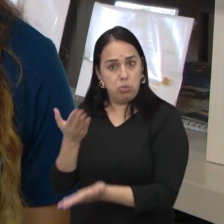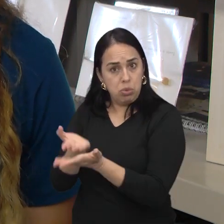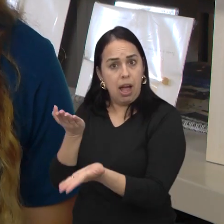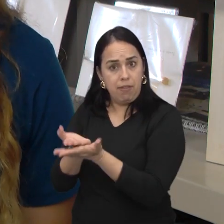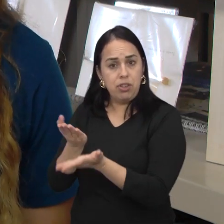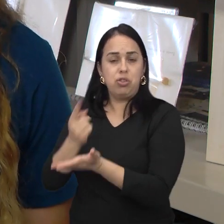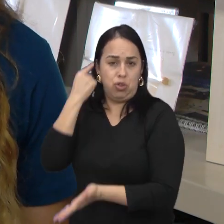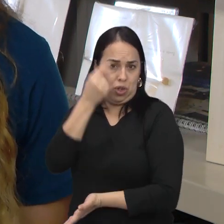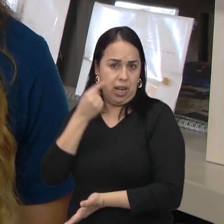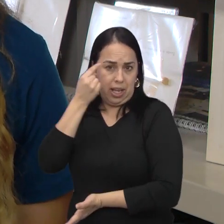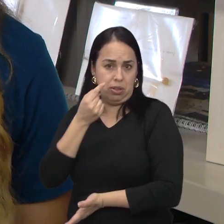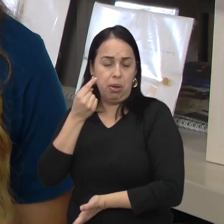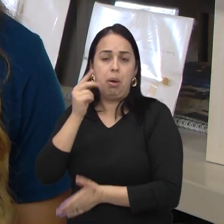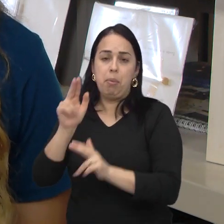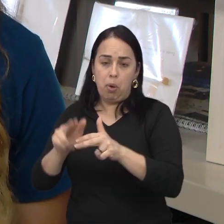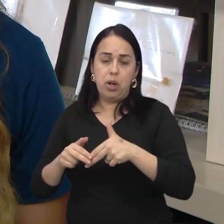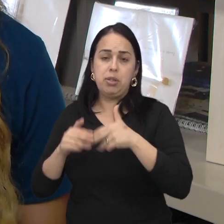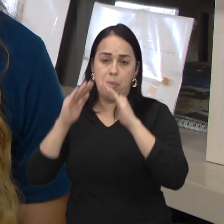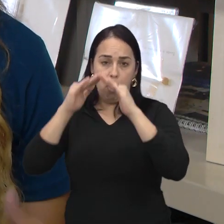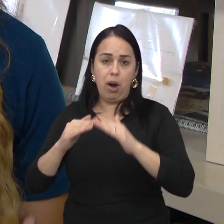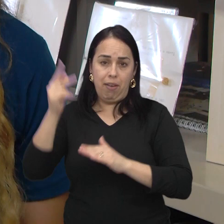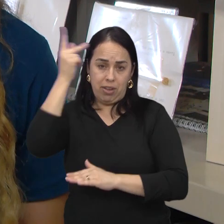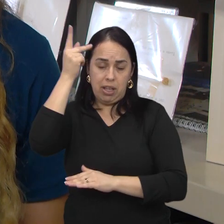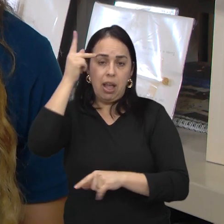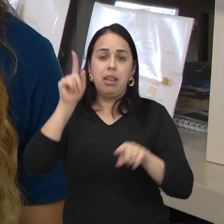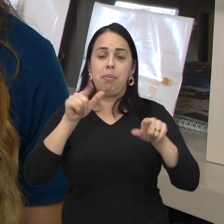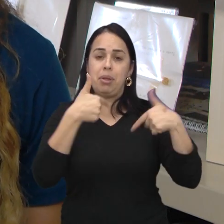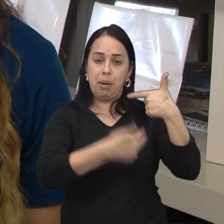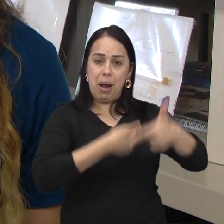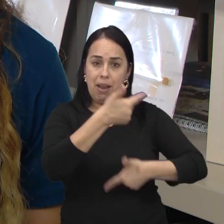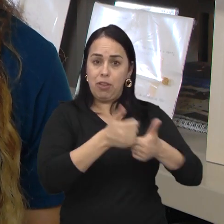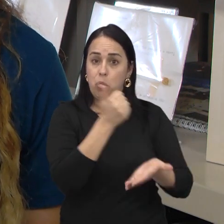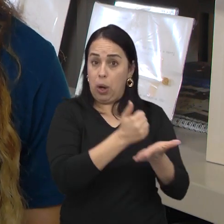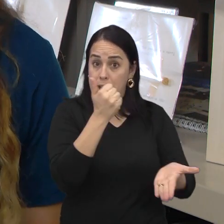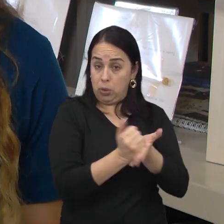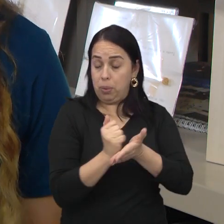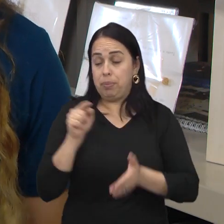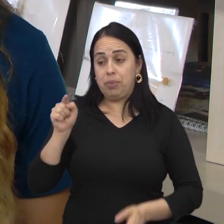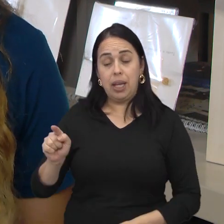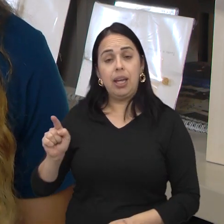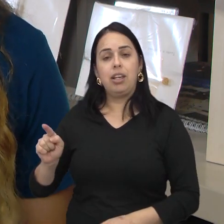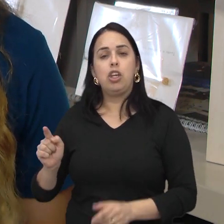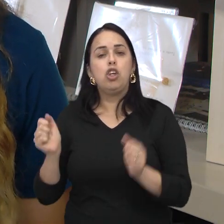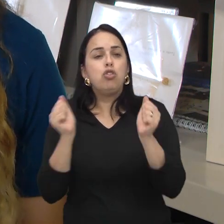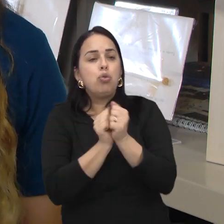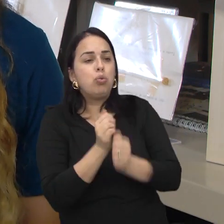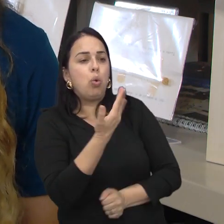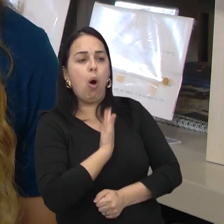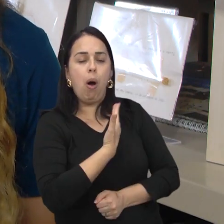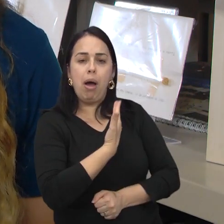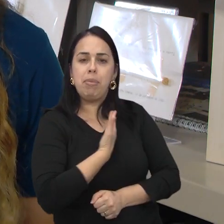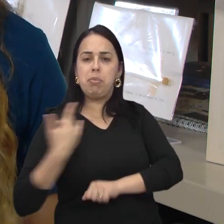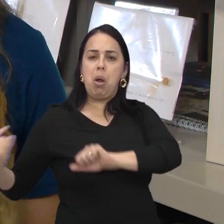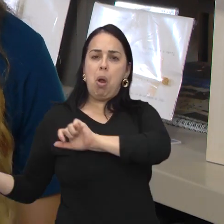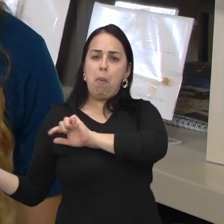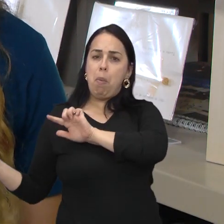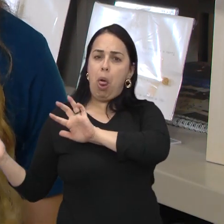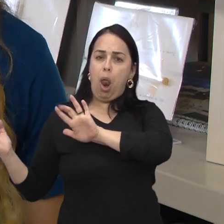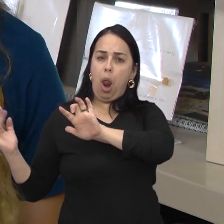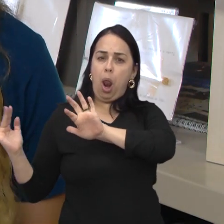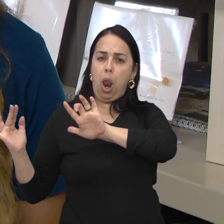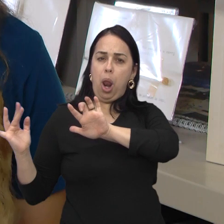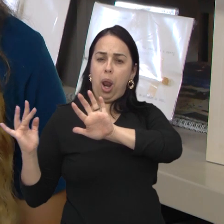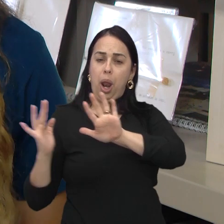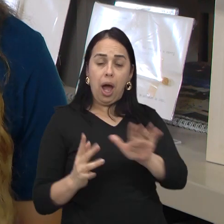estudante de Direito, né? Ele estava em São Paulo por conta disso, ele também trabalhava no cartório do tio dele lá, e ele, junto com outros estudantes, junto com várias